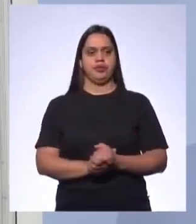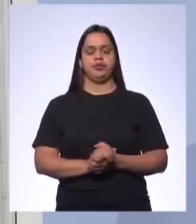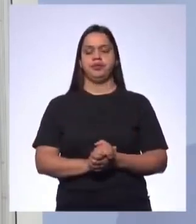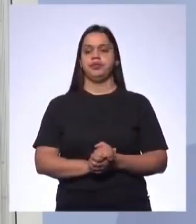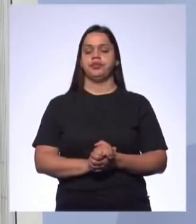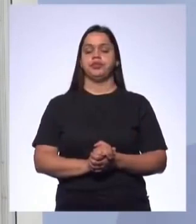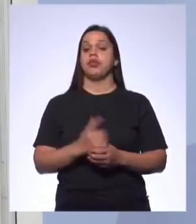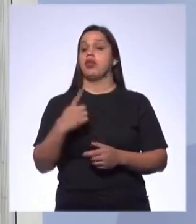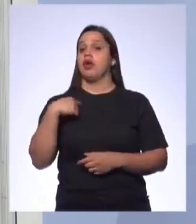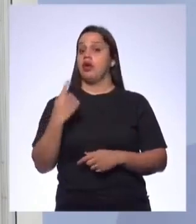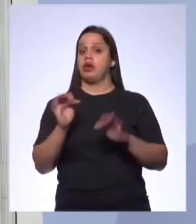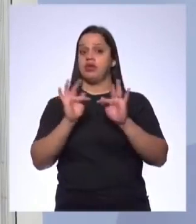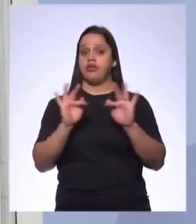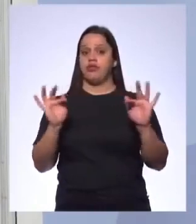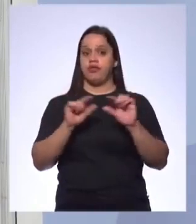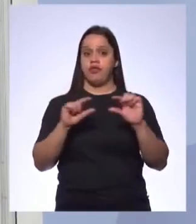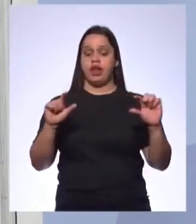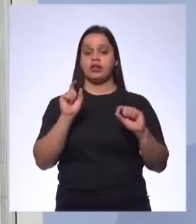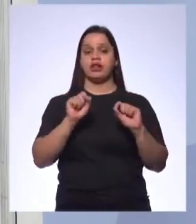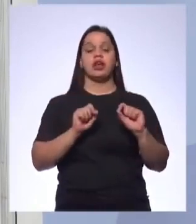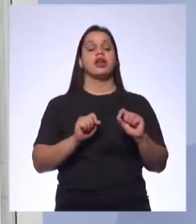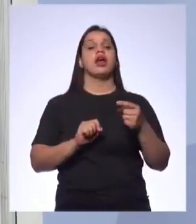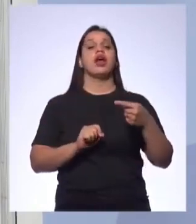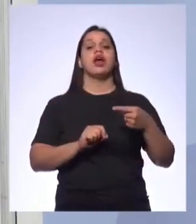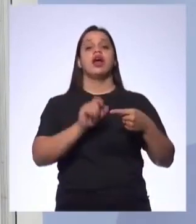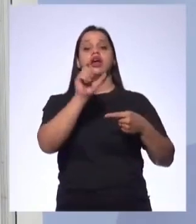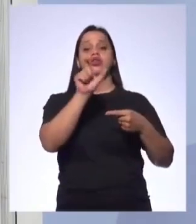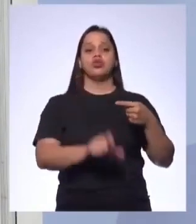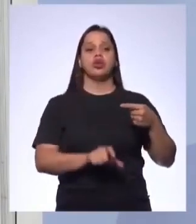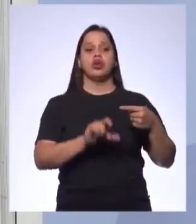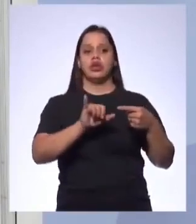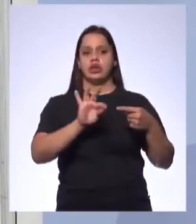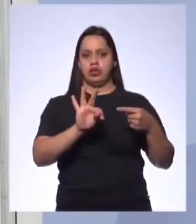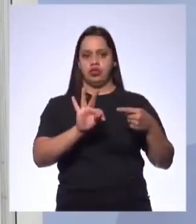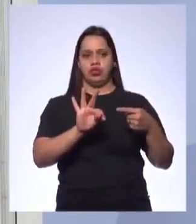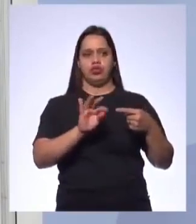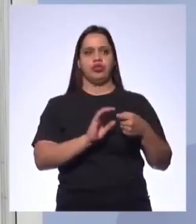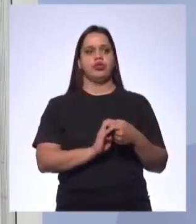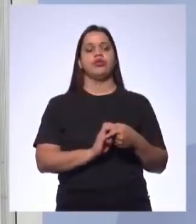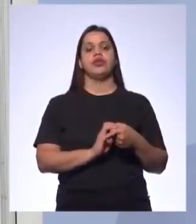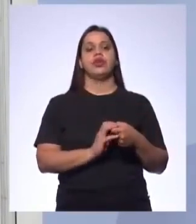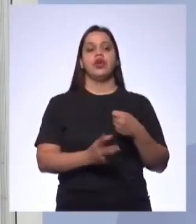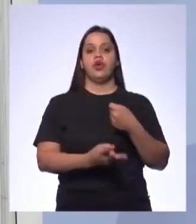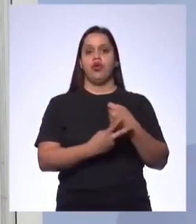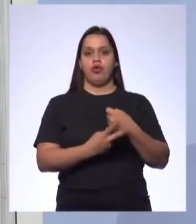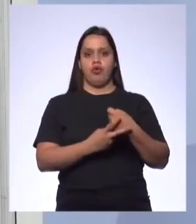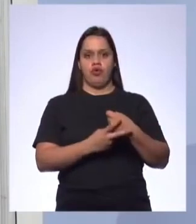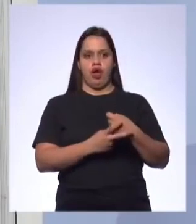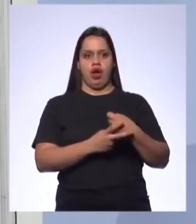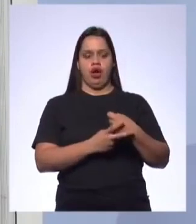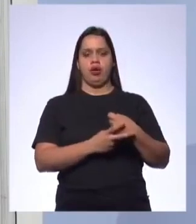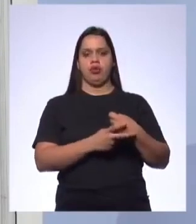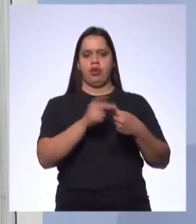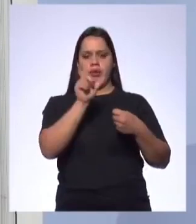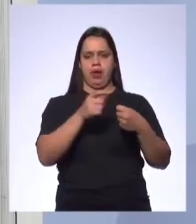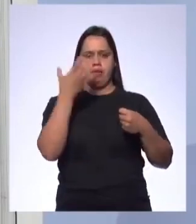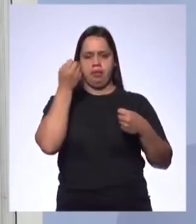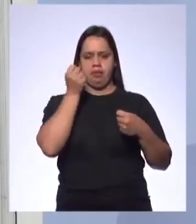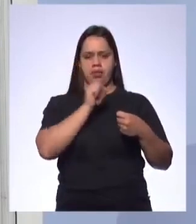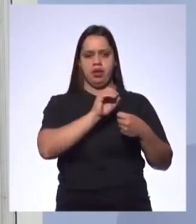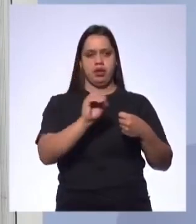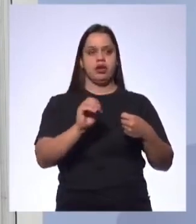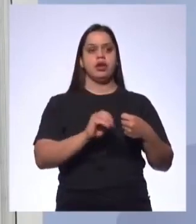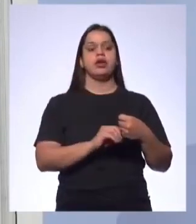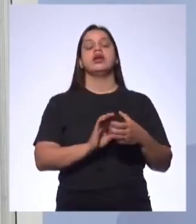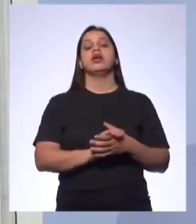nas nossas frases, quem é o sujeito? It, né? E os verbos são o verbo to be, o is. E